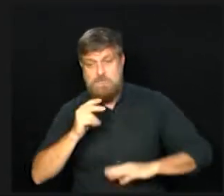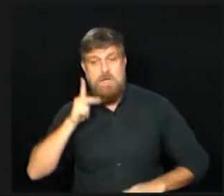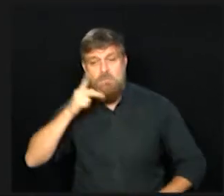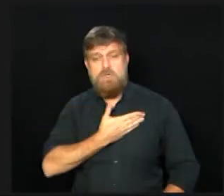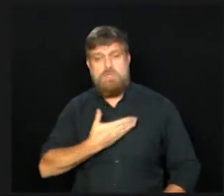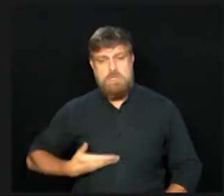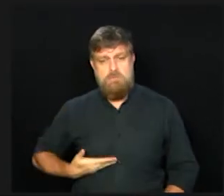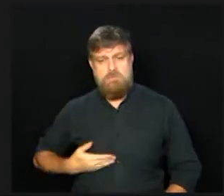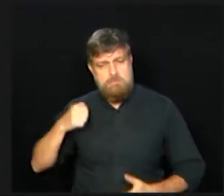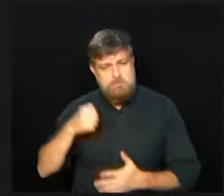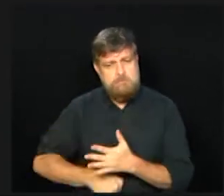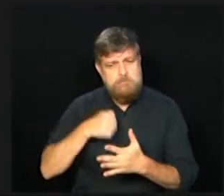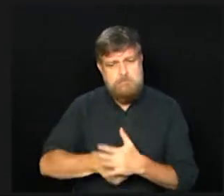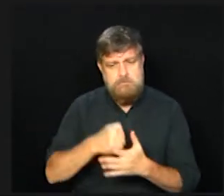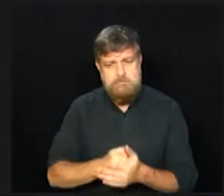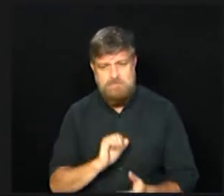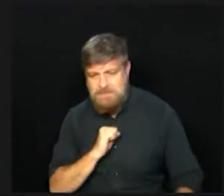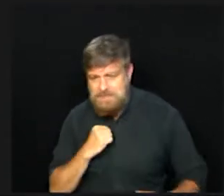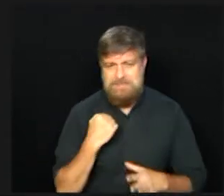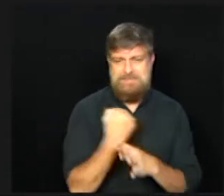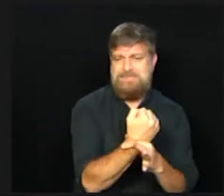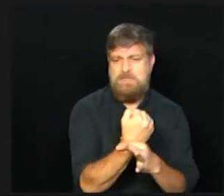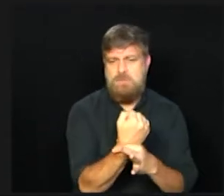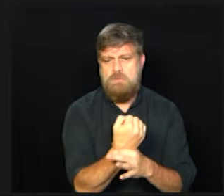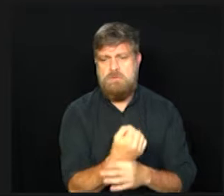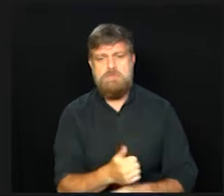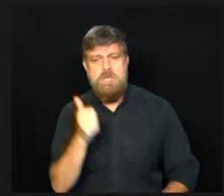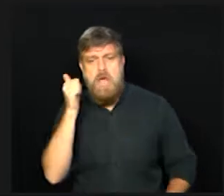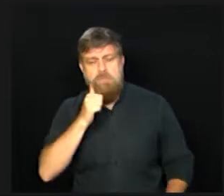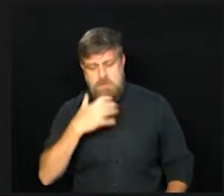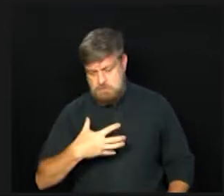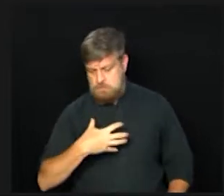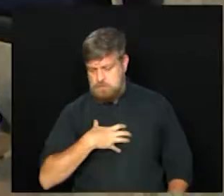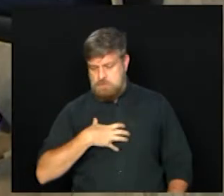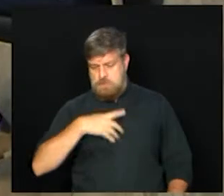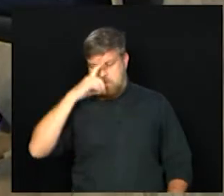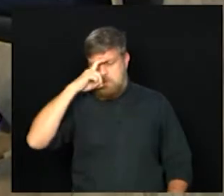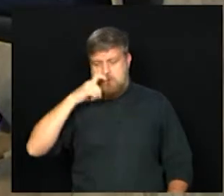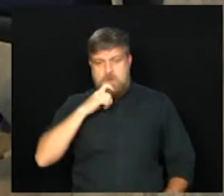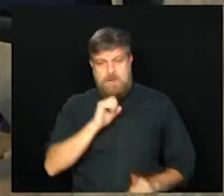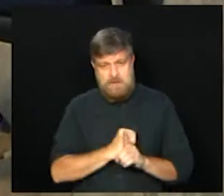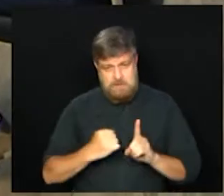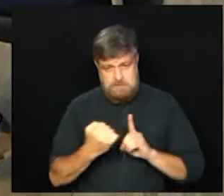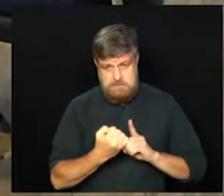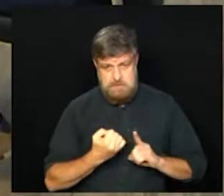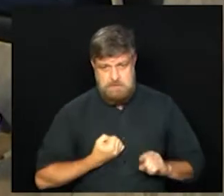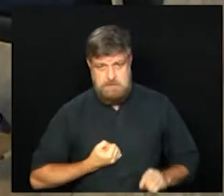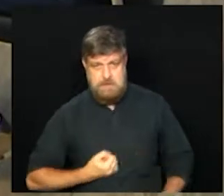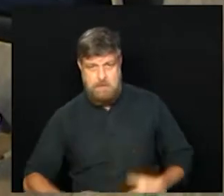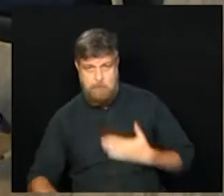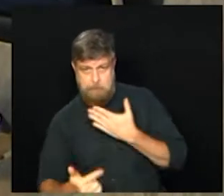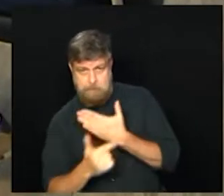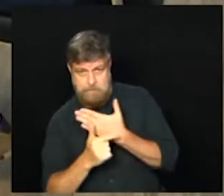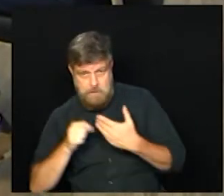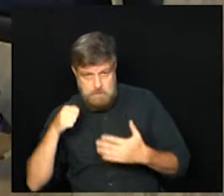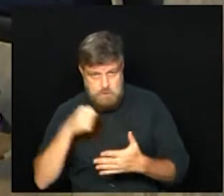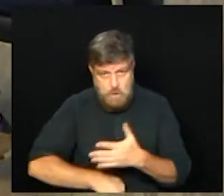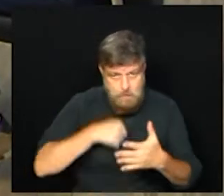políticas públicas que assegurem a segurança dessa mulher. E a sociedade tem esse papel também de cobrança?